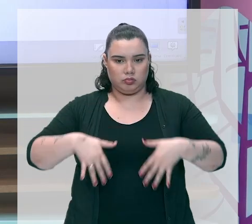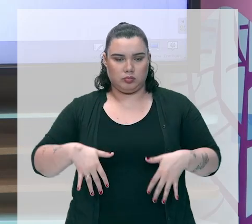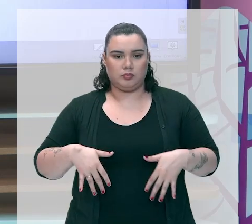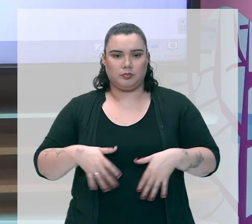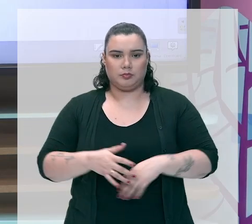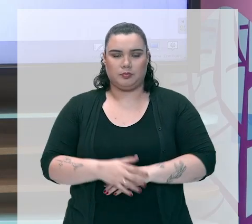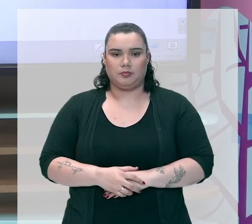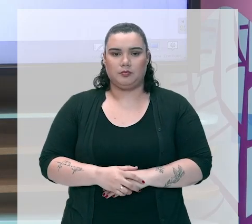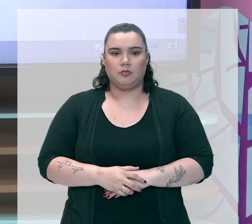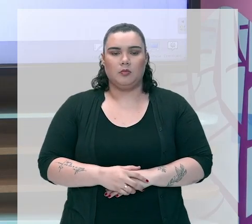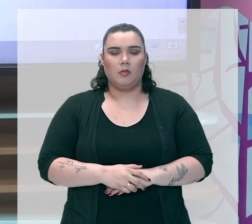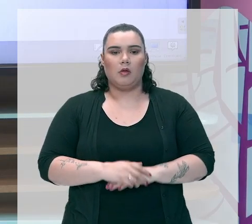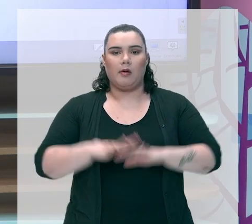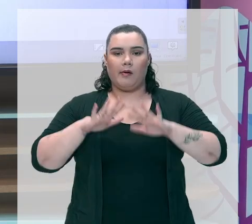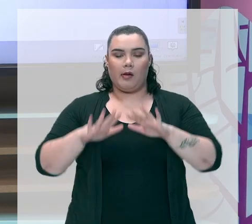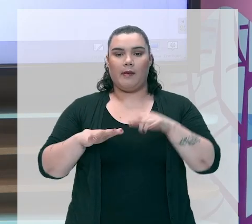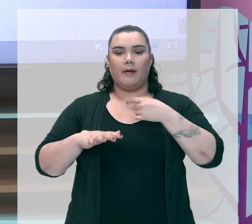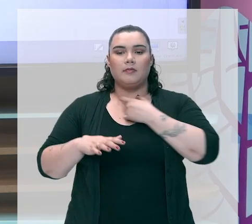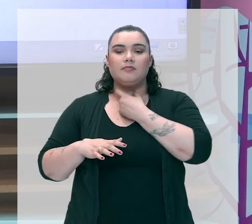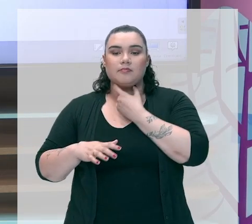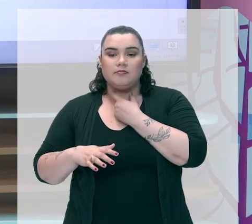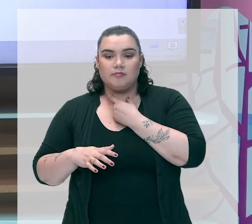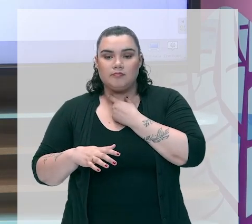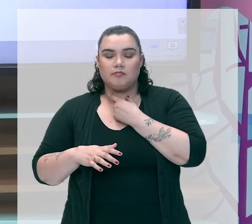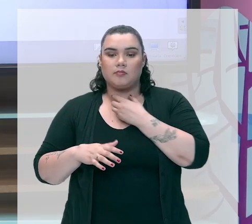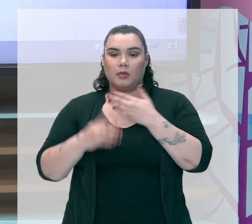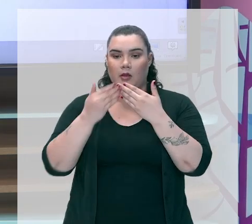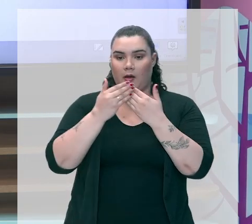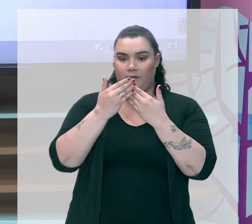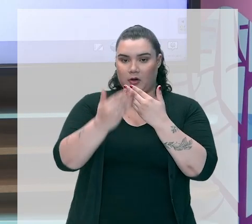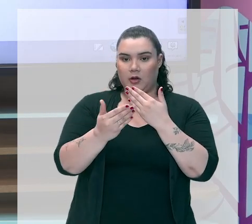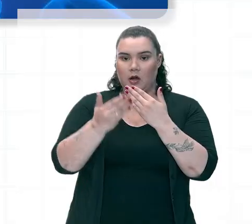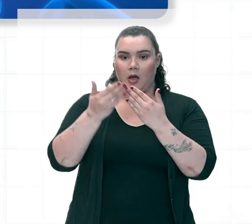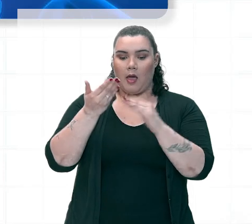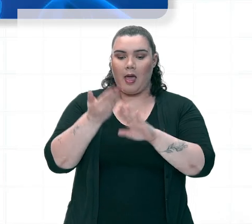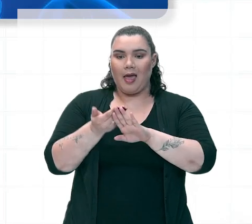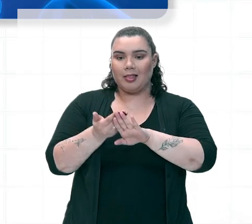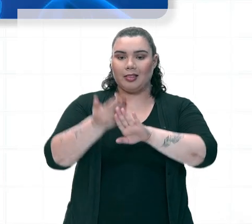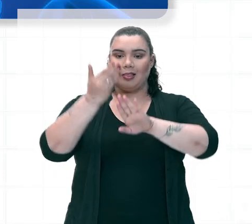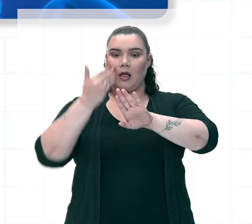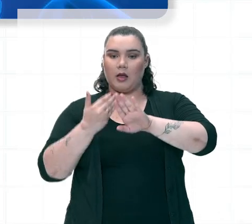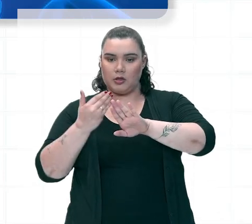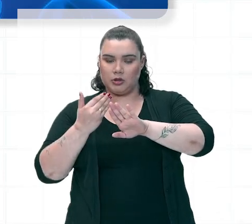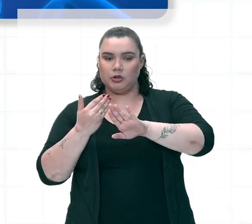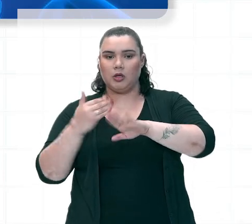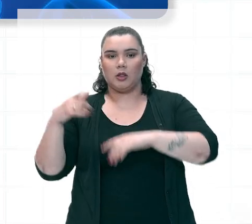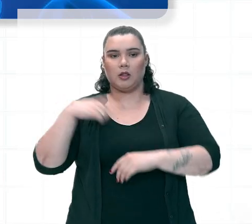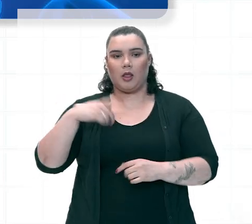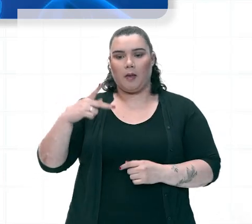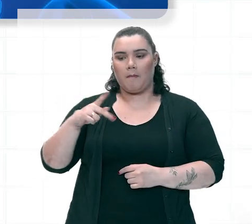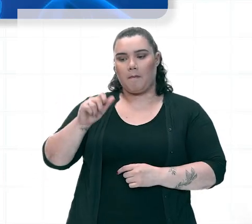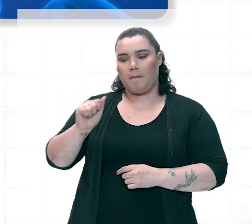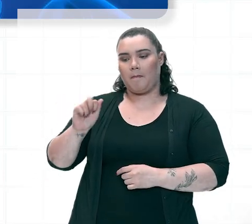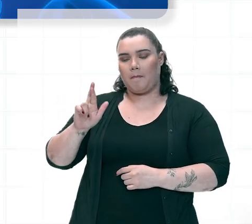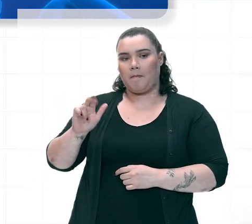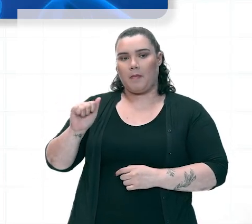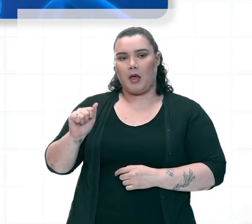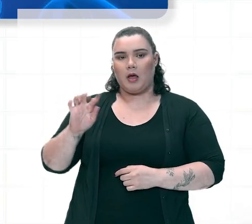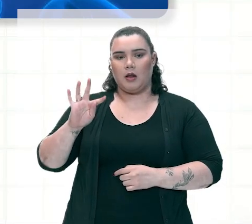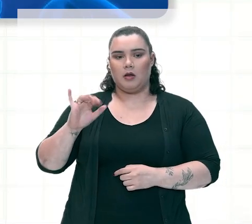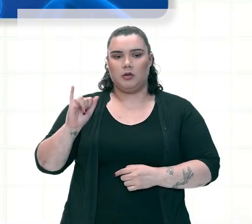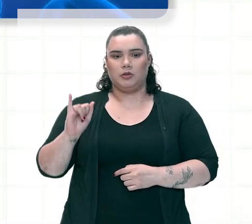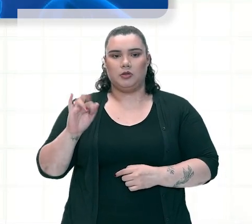área. Atrás da tireoide a gente vai ter as paratireoides. Visualiza aí comigo as paratireoides então.